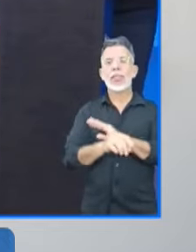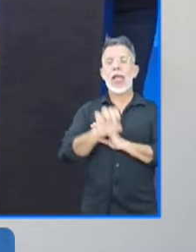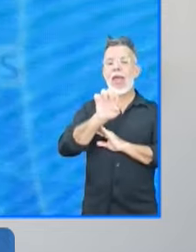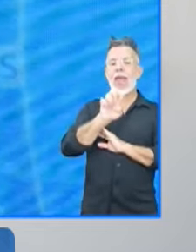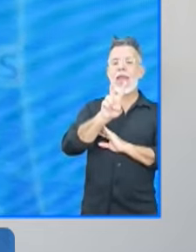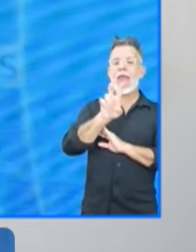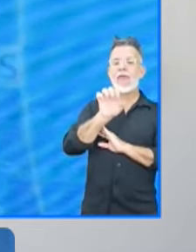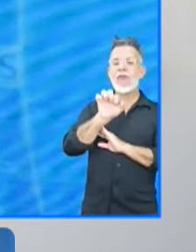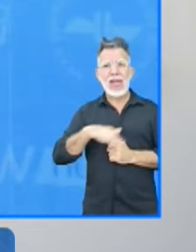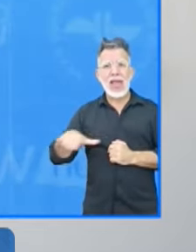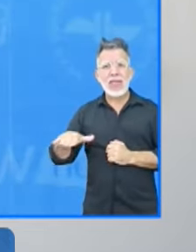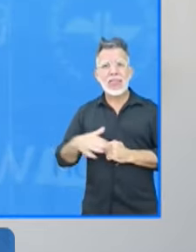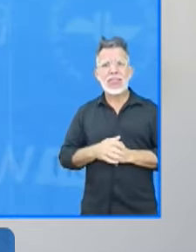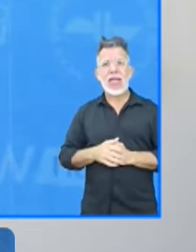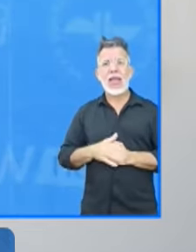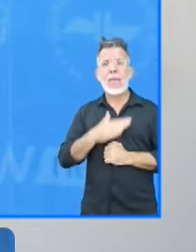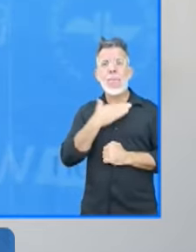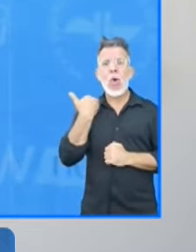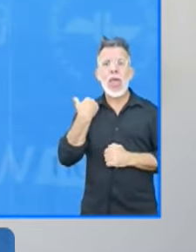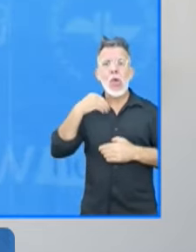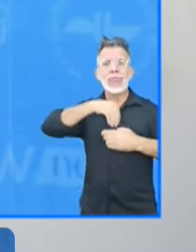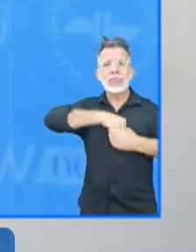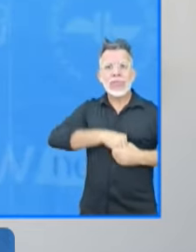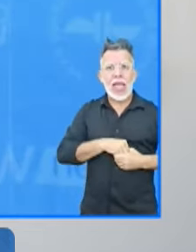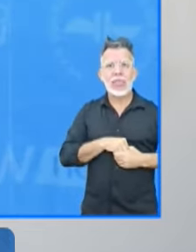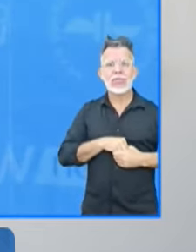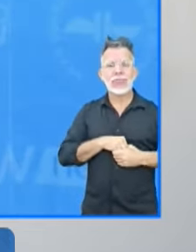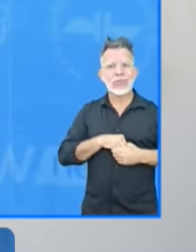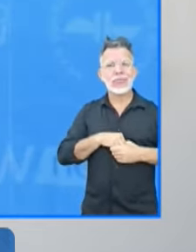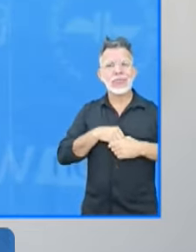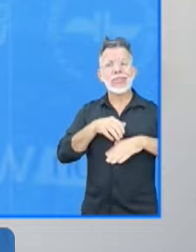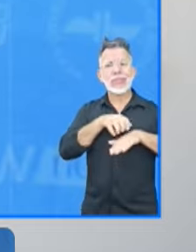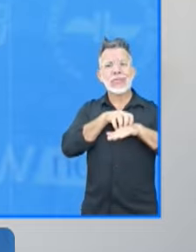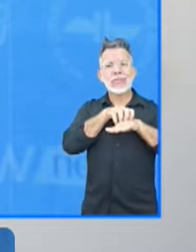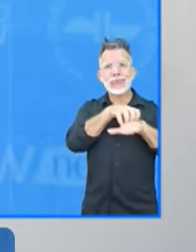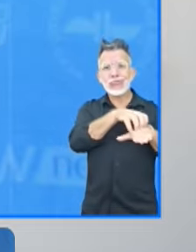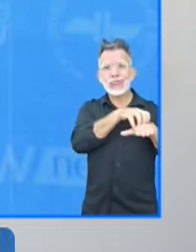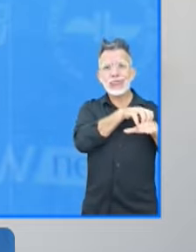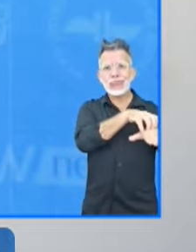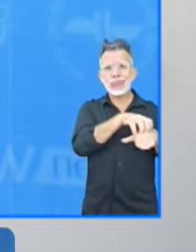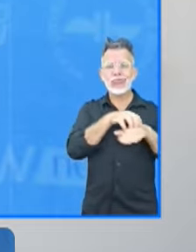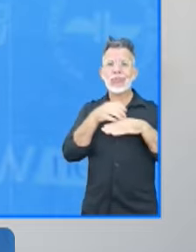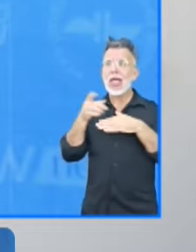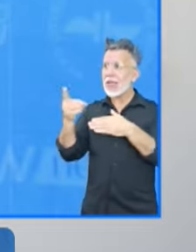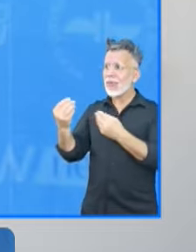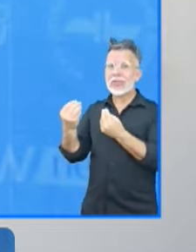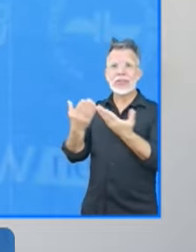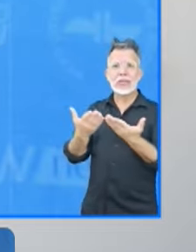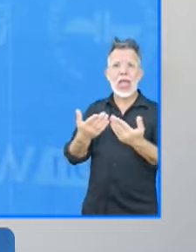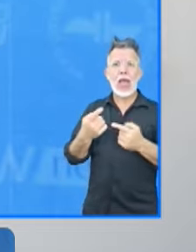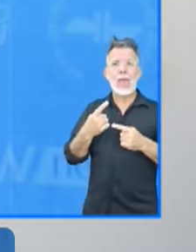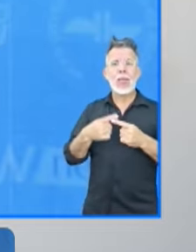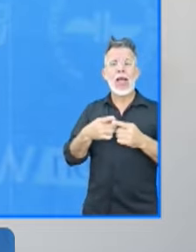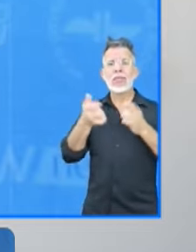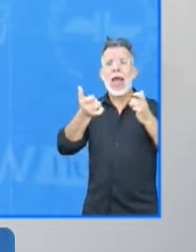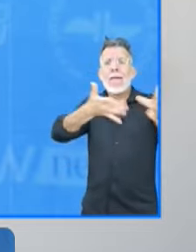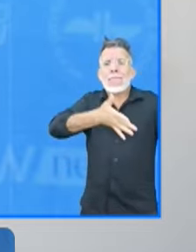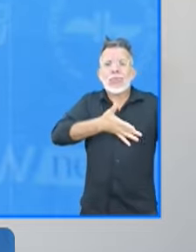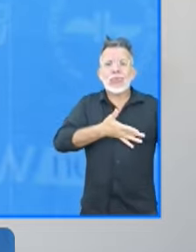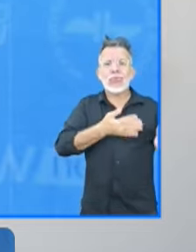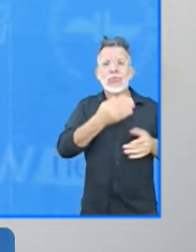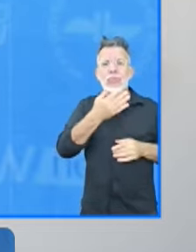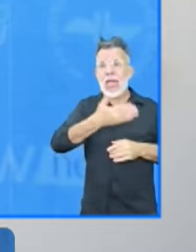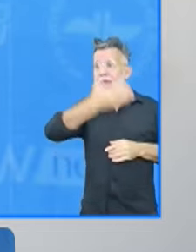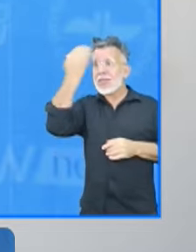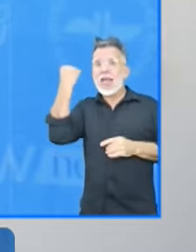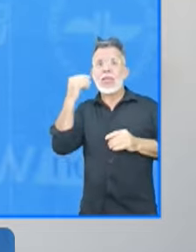é que nesse momento, o que impacta a campanha de fato são fatos novos e alianças relevantes. Então,